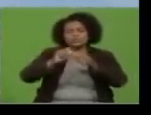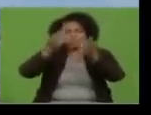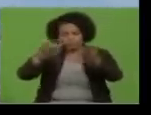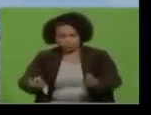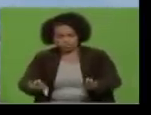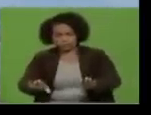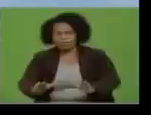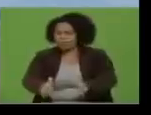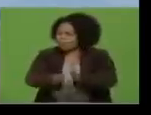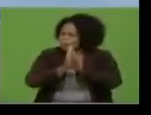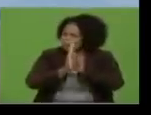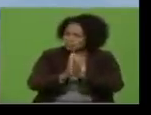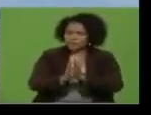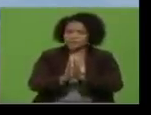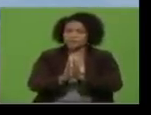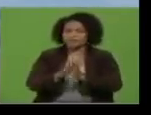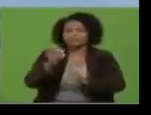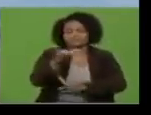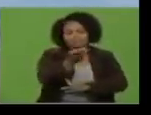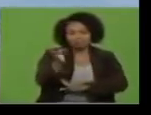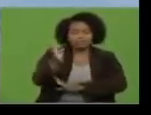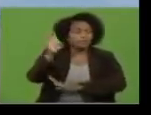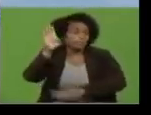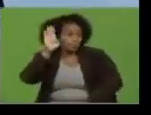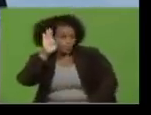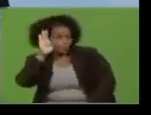fazer. Muito obrigado pela atenção dispensada.